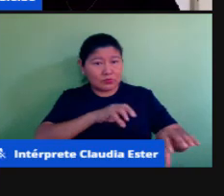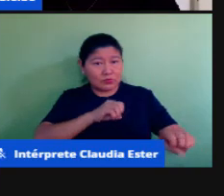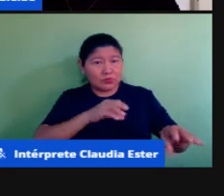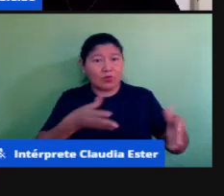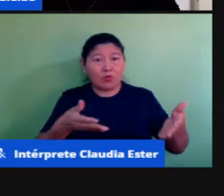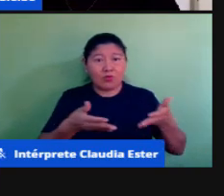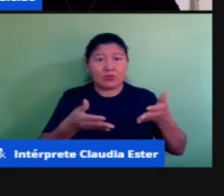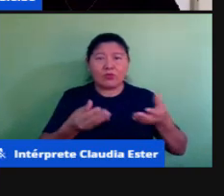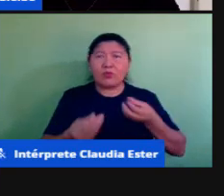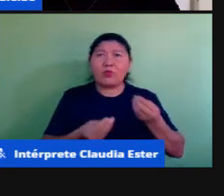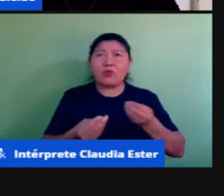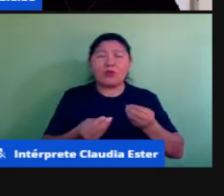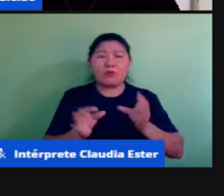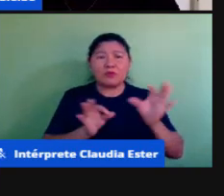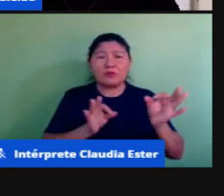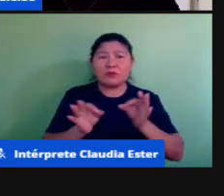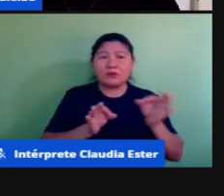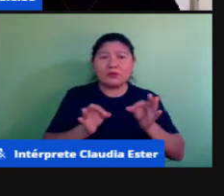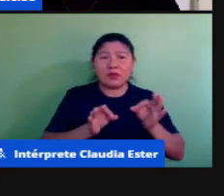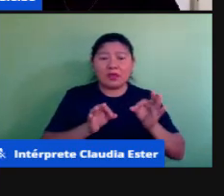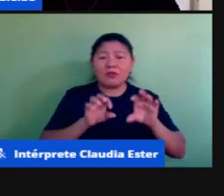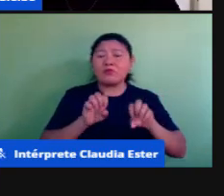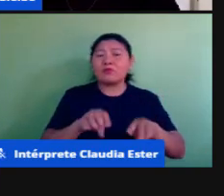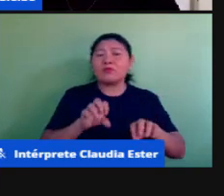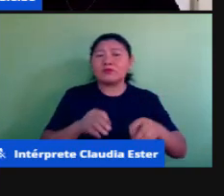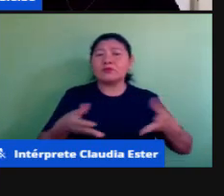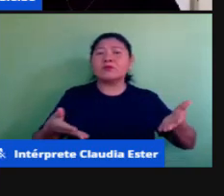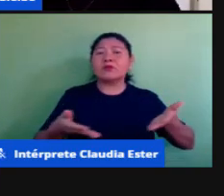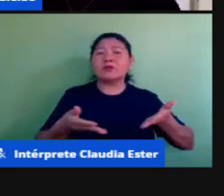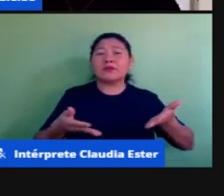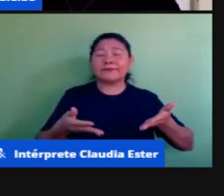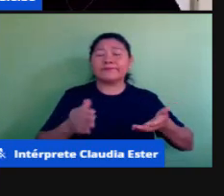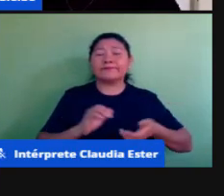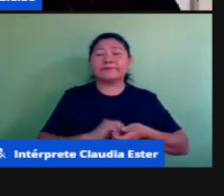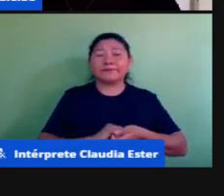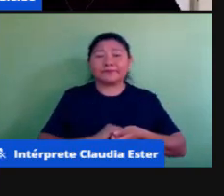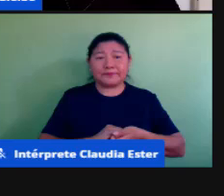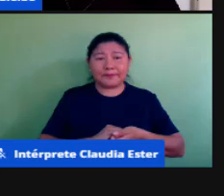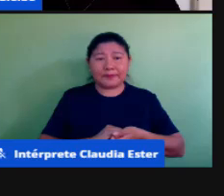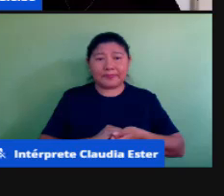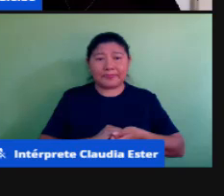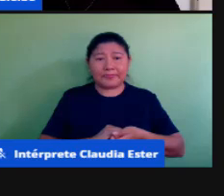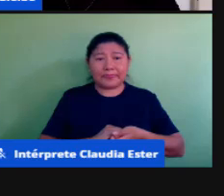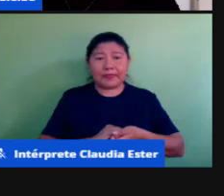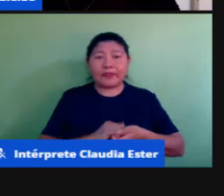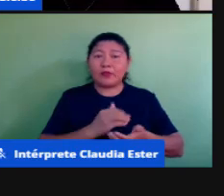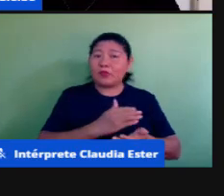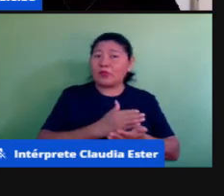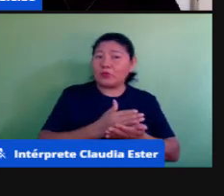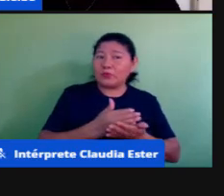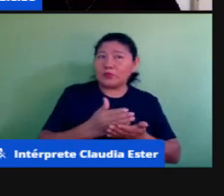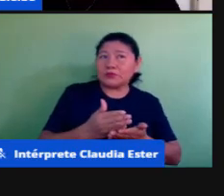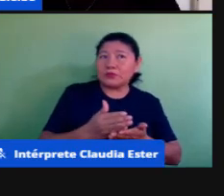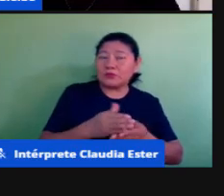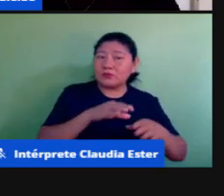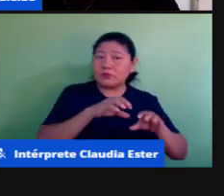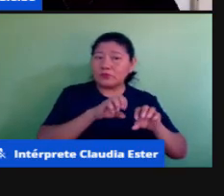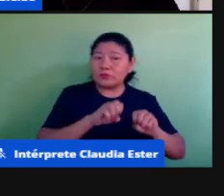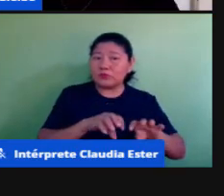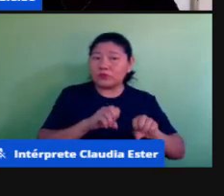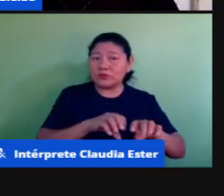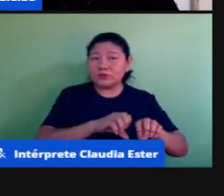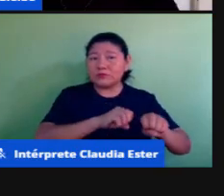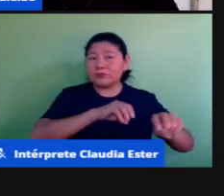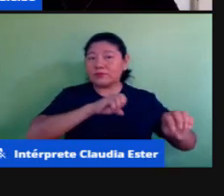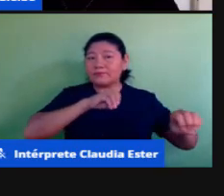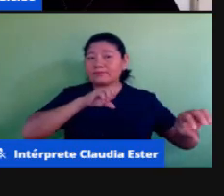Como lidar com essa alfabetização nesse momento, né? Do ensino remoto. E a Marli depois